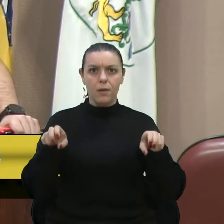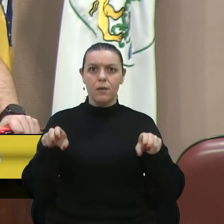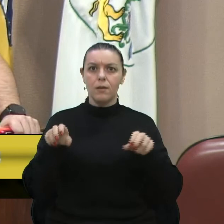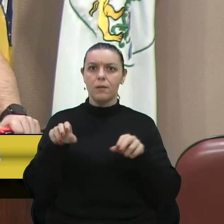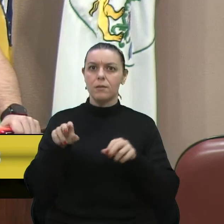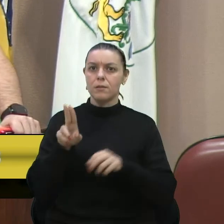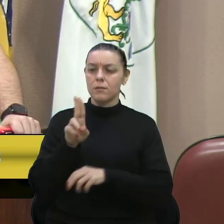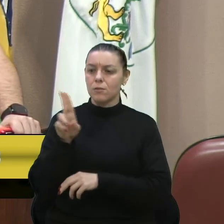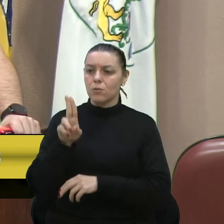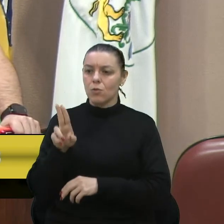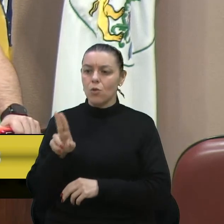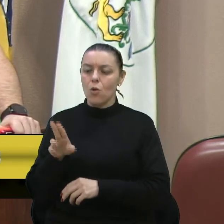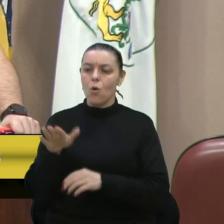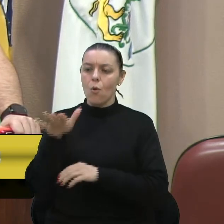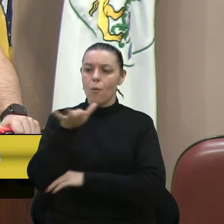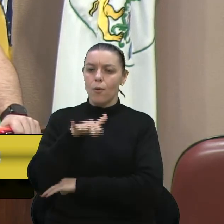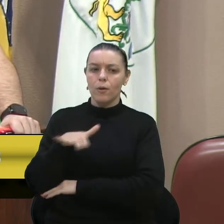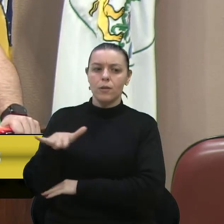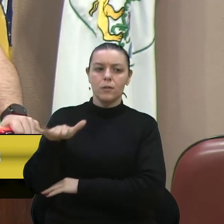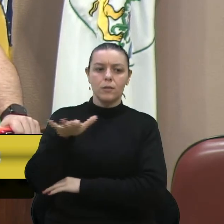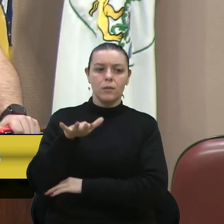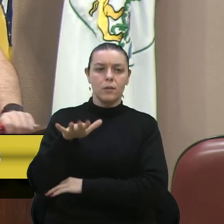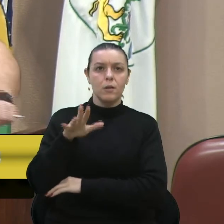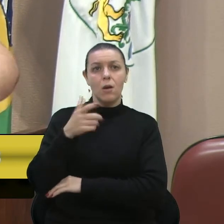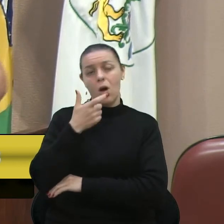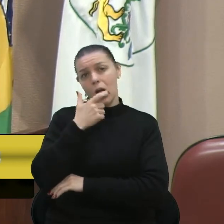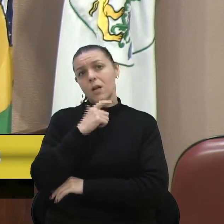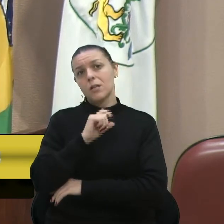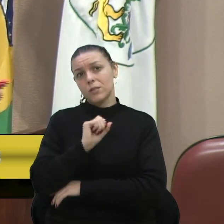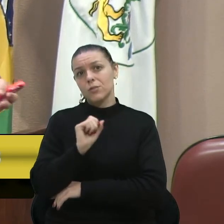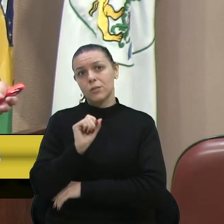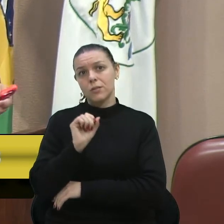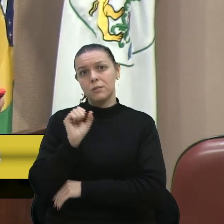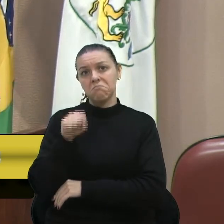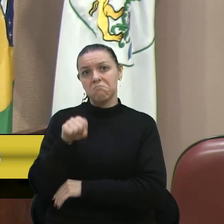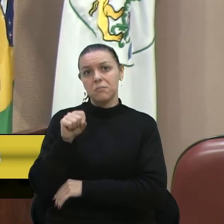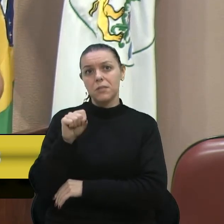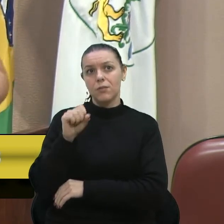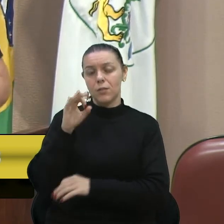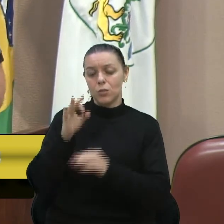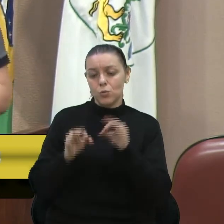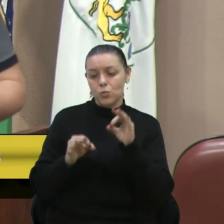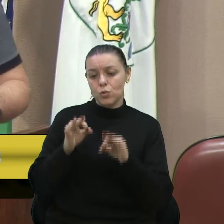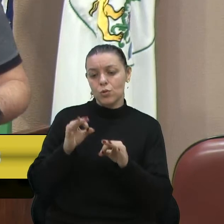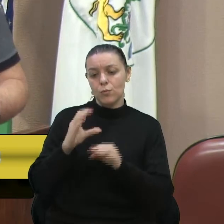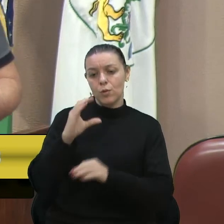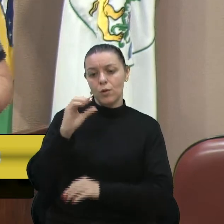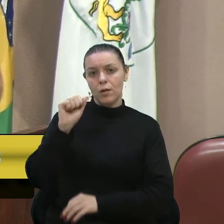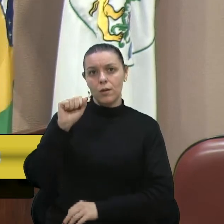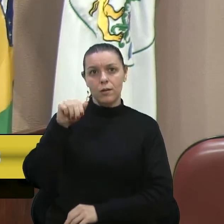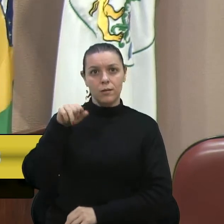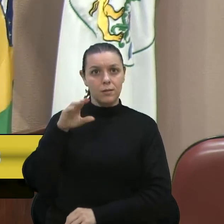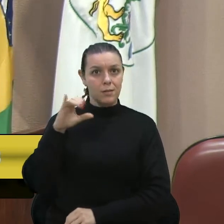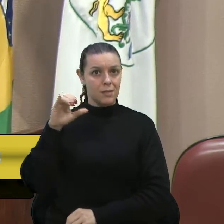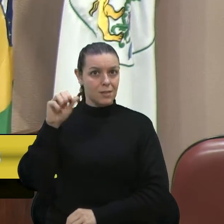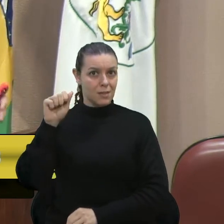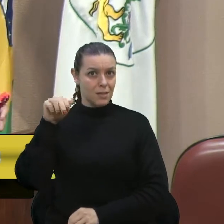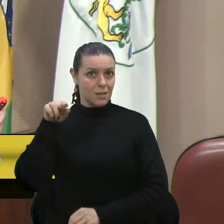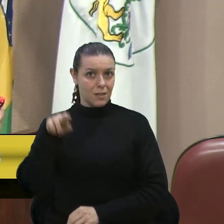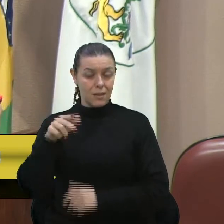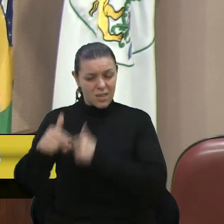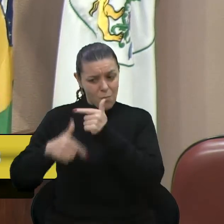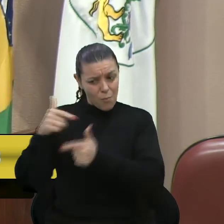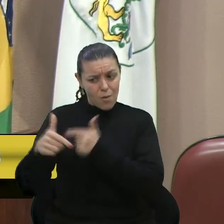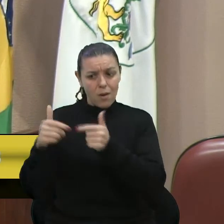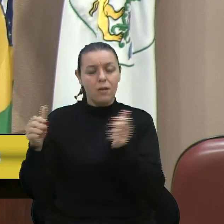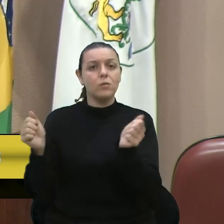esse espaço. Eu acho que a gente está fazendo justiça aqui, vereador Marisol, com aquilo que o Cancian mais pregava, que era todo mundo trabalhar